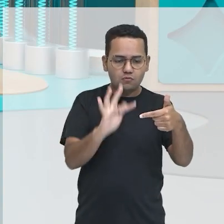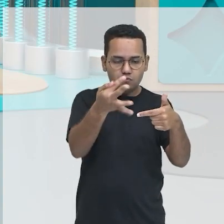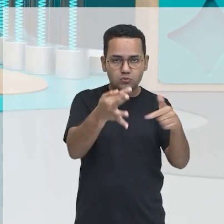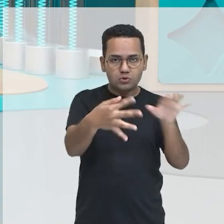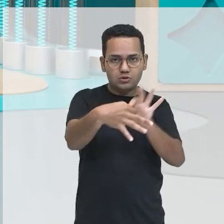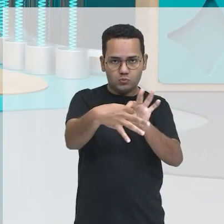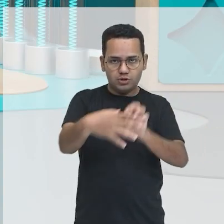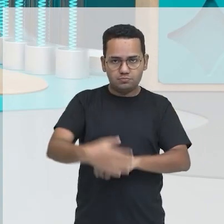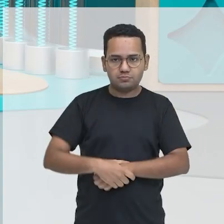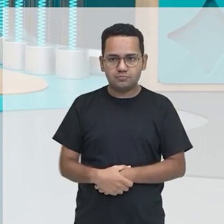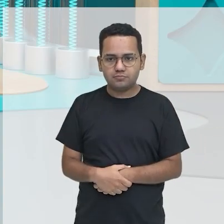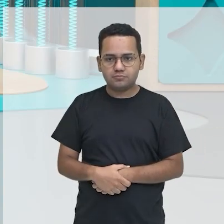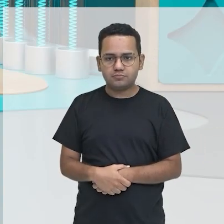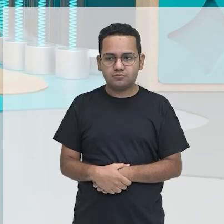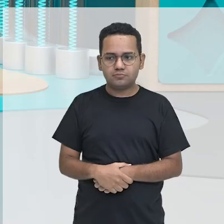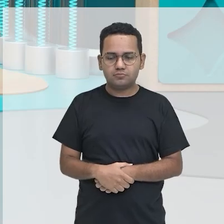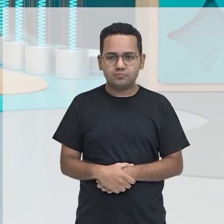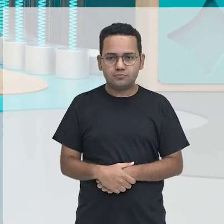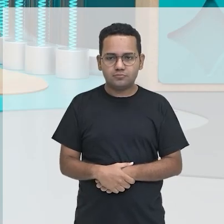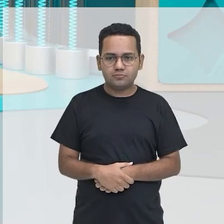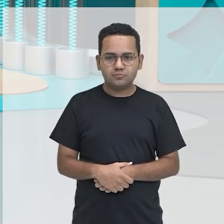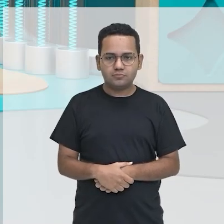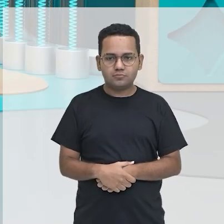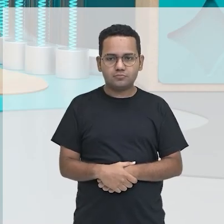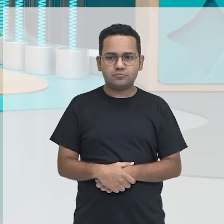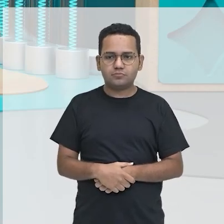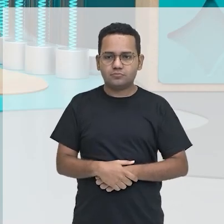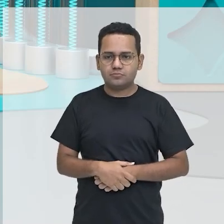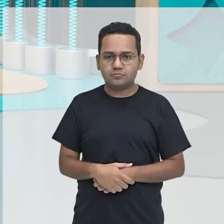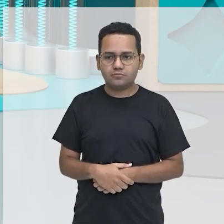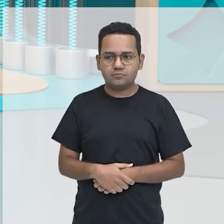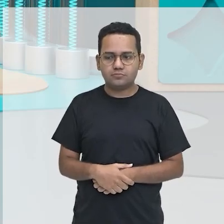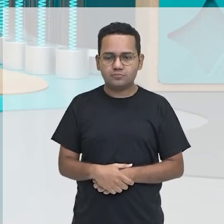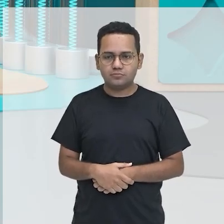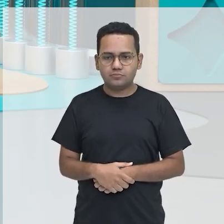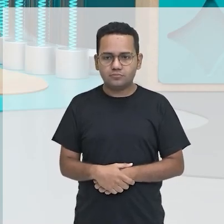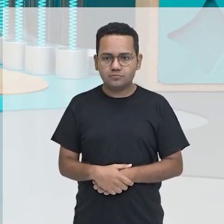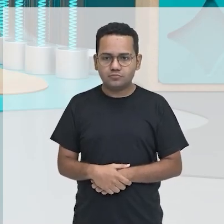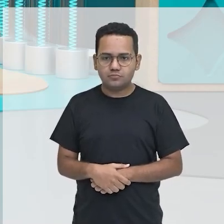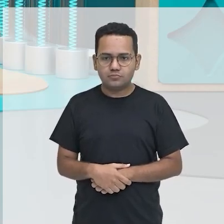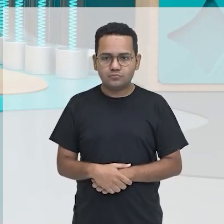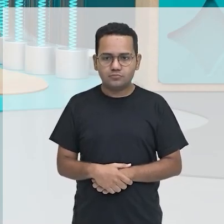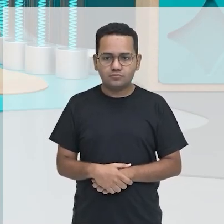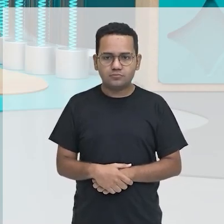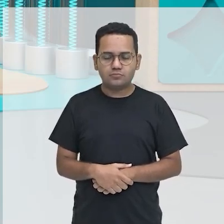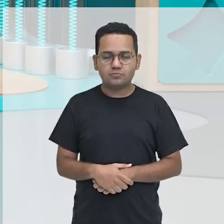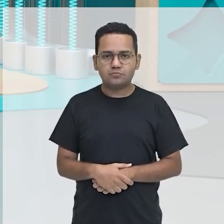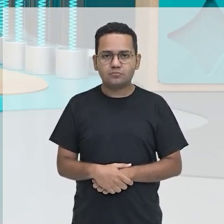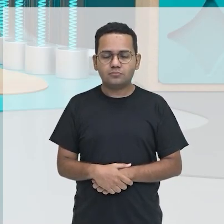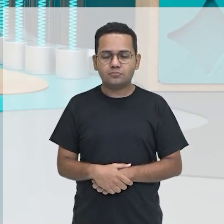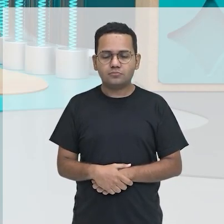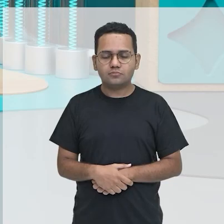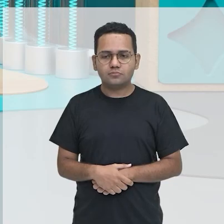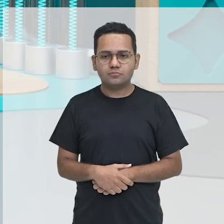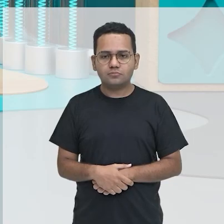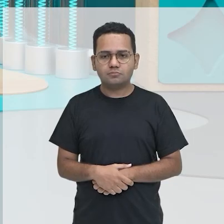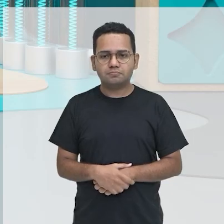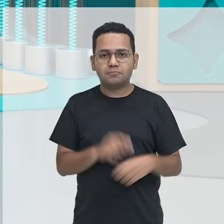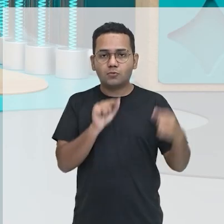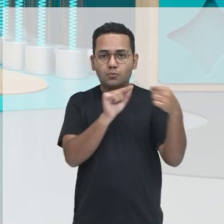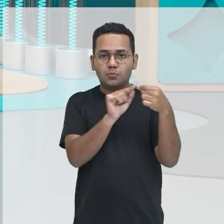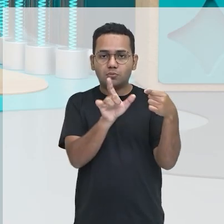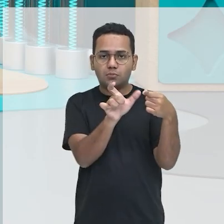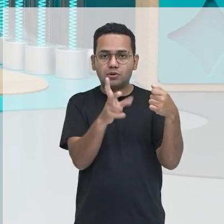Estarei falando de algo no futuro, tá certo? Toda essa mudança é caracterizada por esse verbo auxiliar